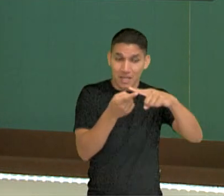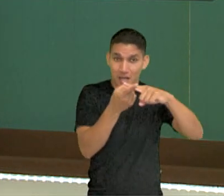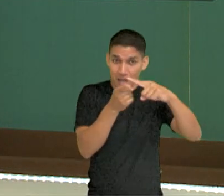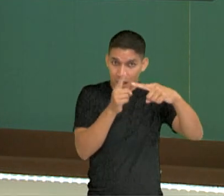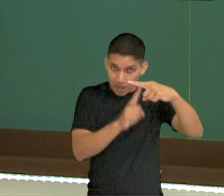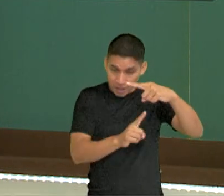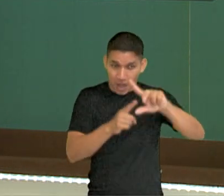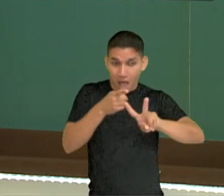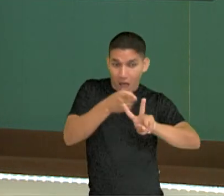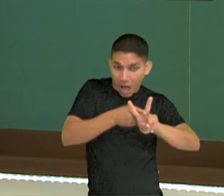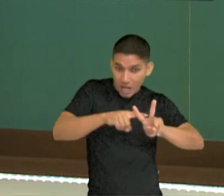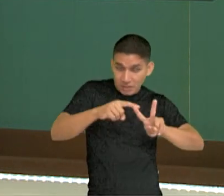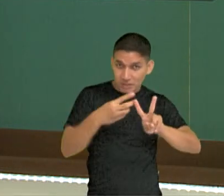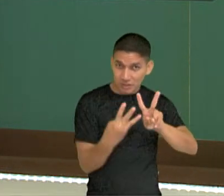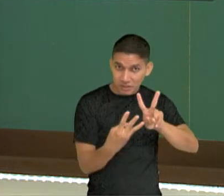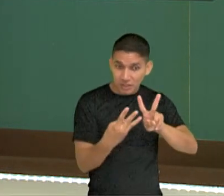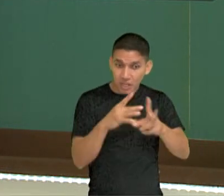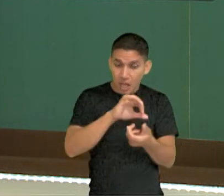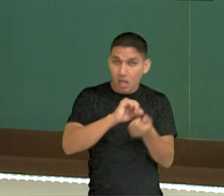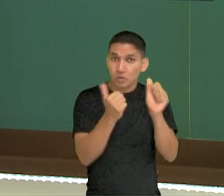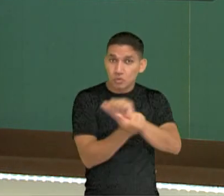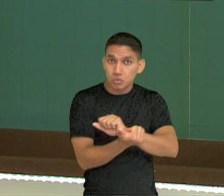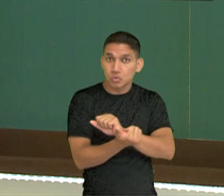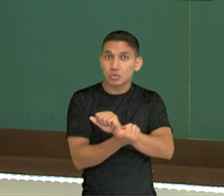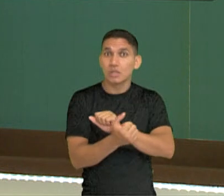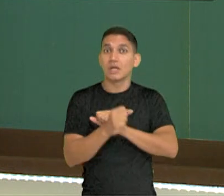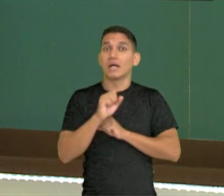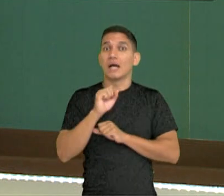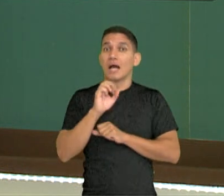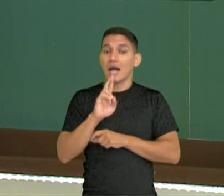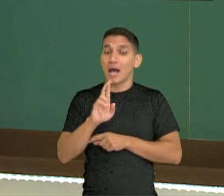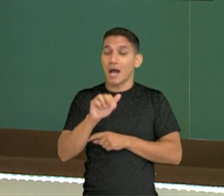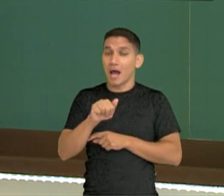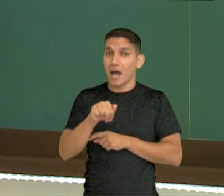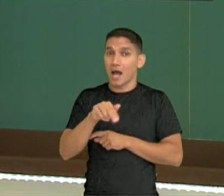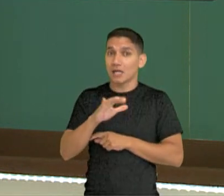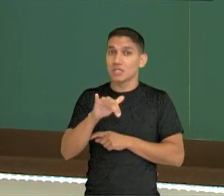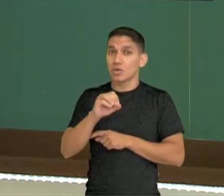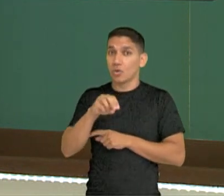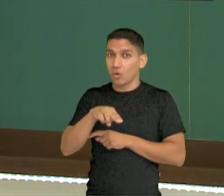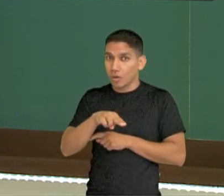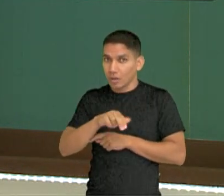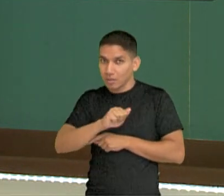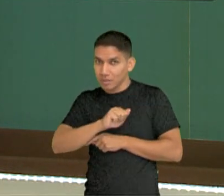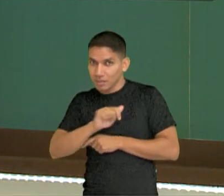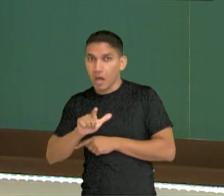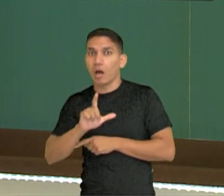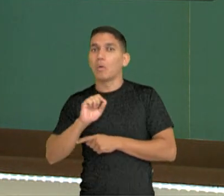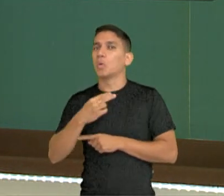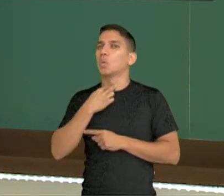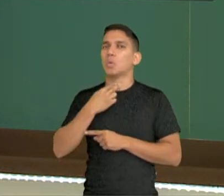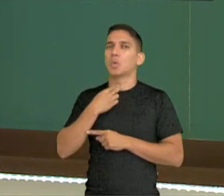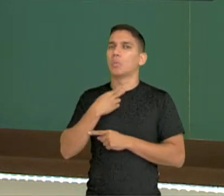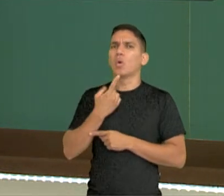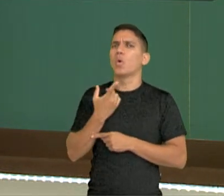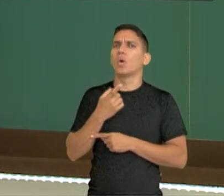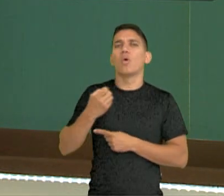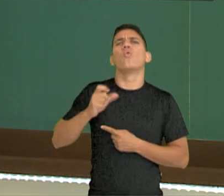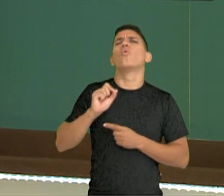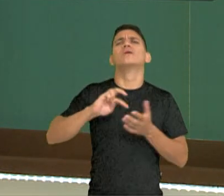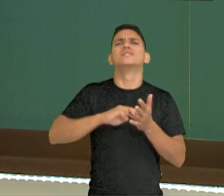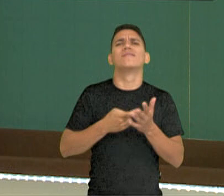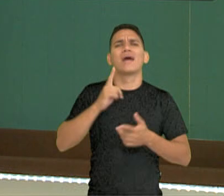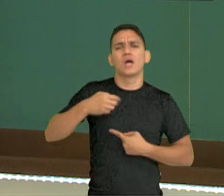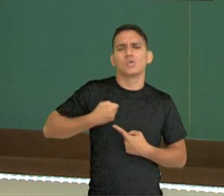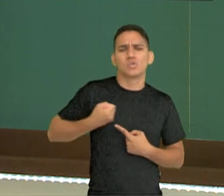não posso deixar número irracional em um denominador, porque o que é um número racional? É